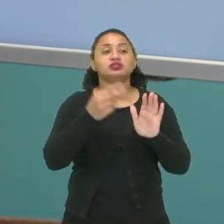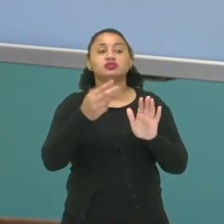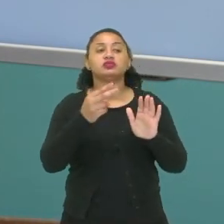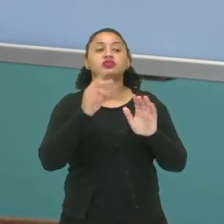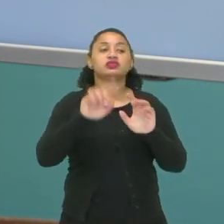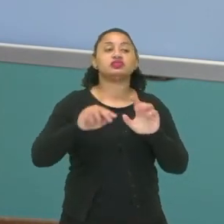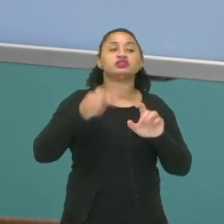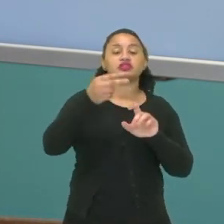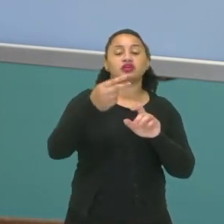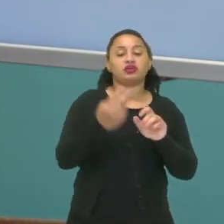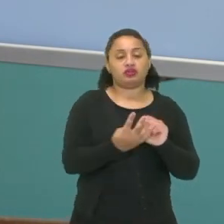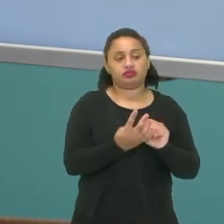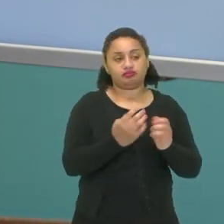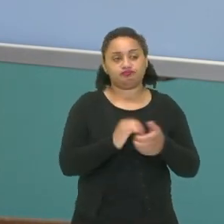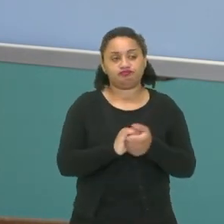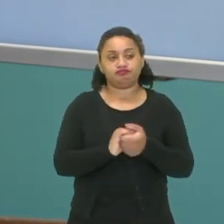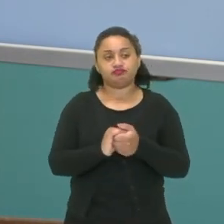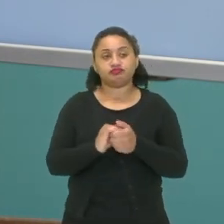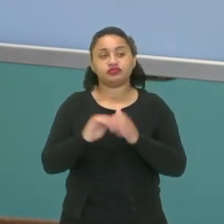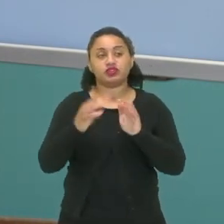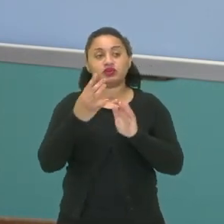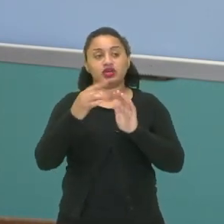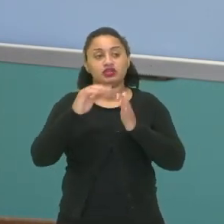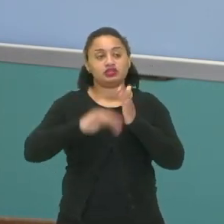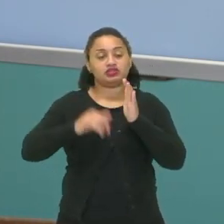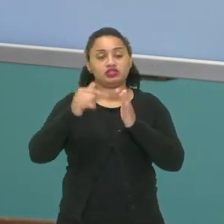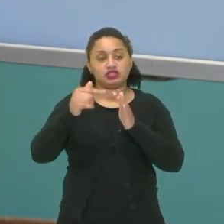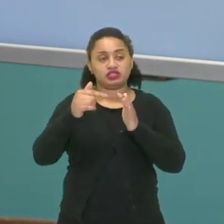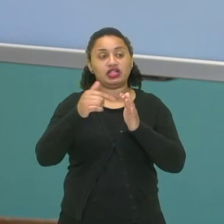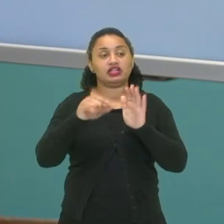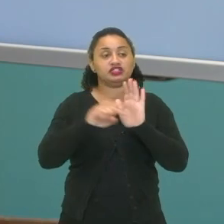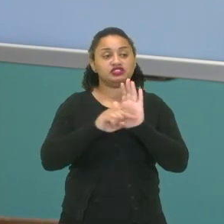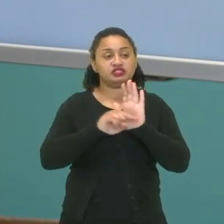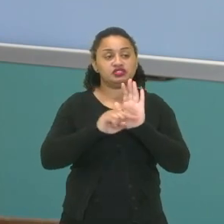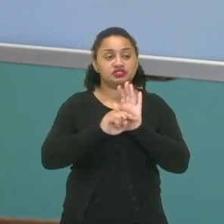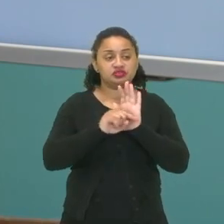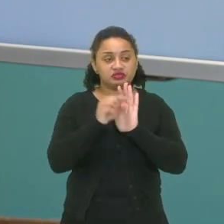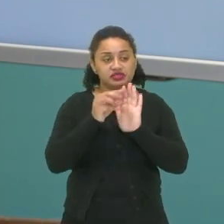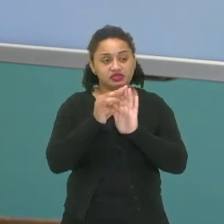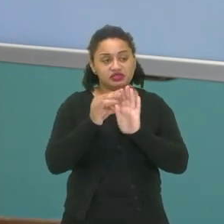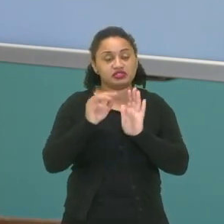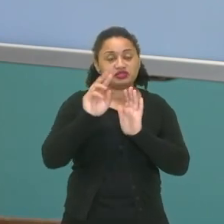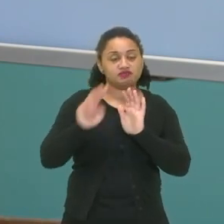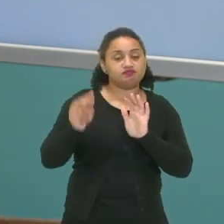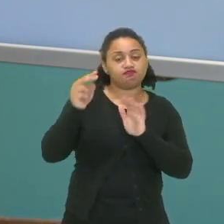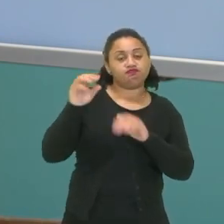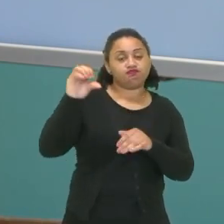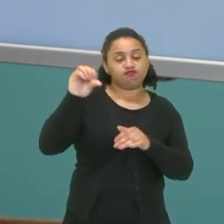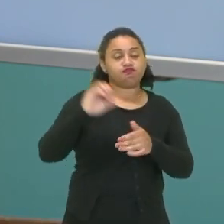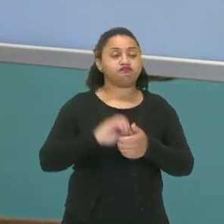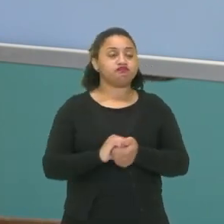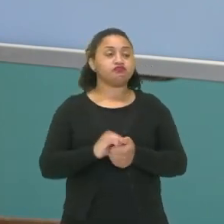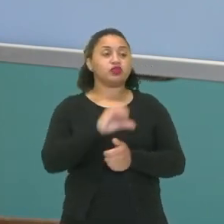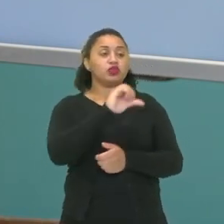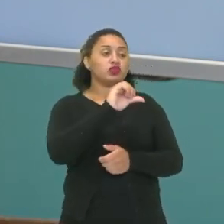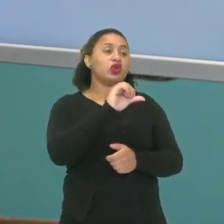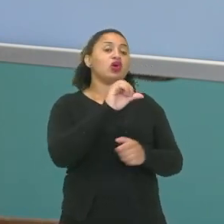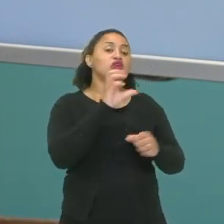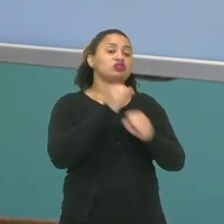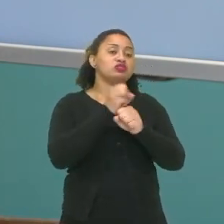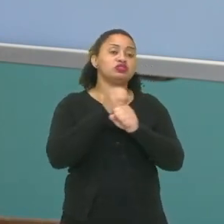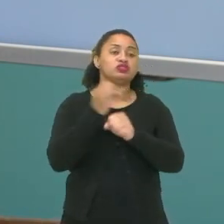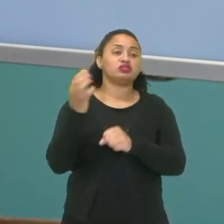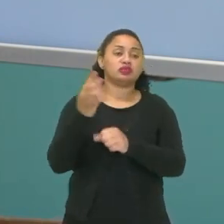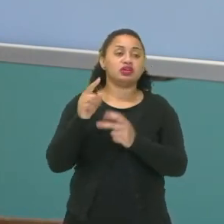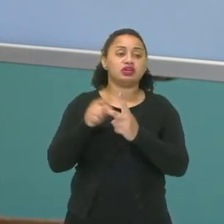ao quadrado, 4. 4 menos 7, menos 3 ao quadrado, 9. 9 mais 4, raiz de 13.